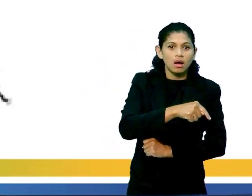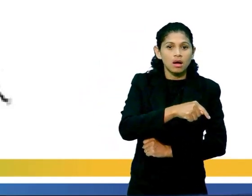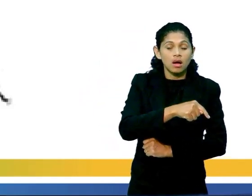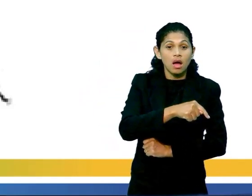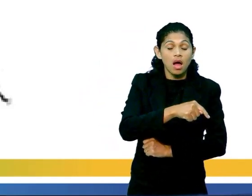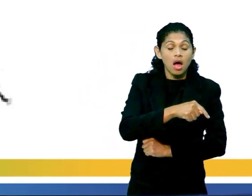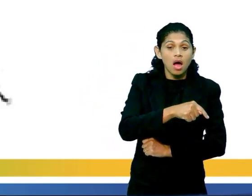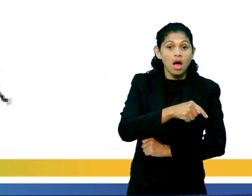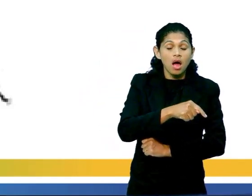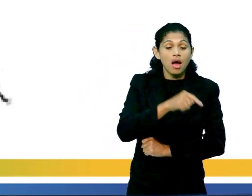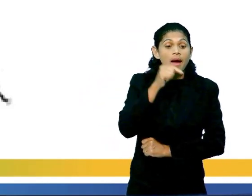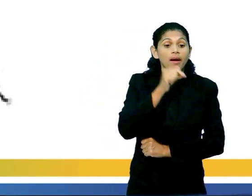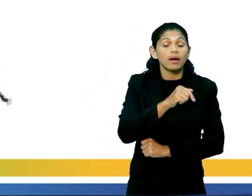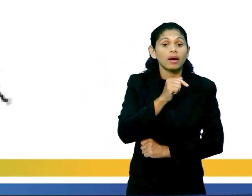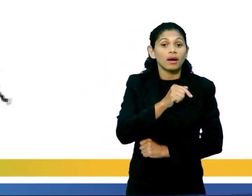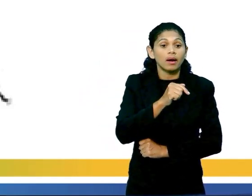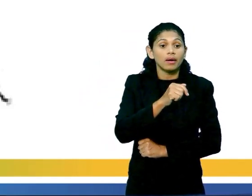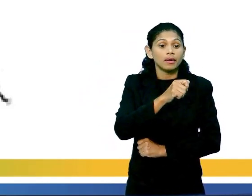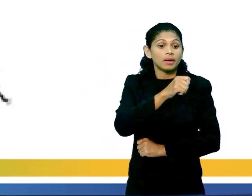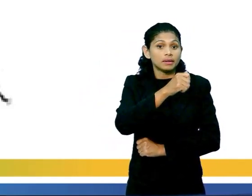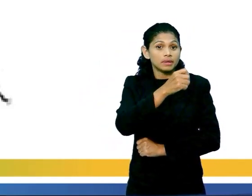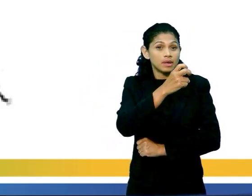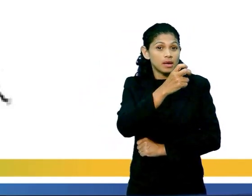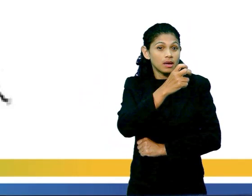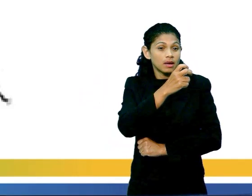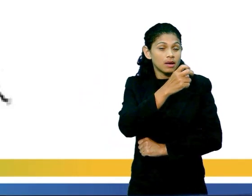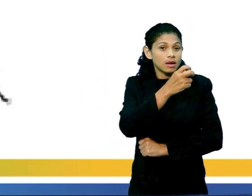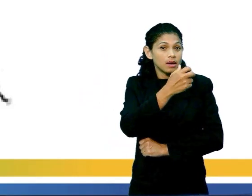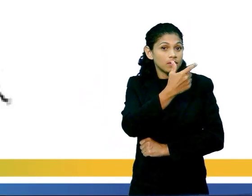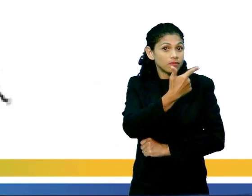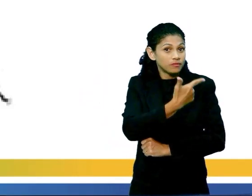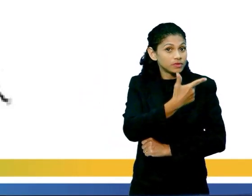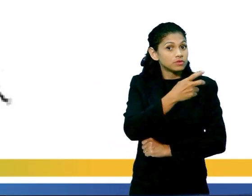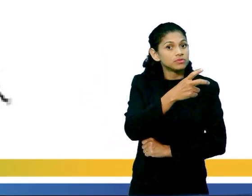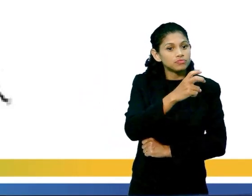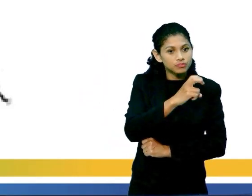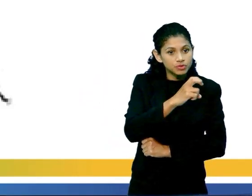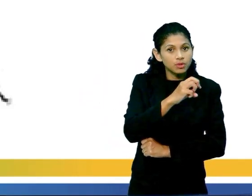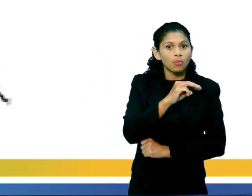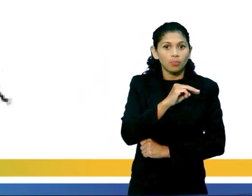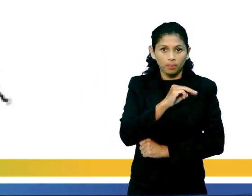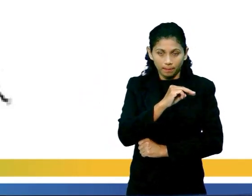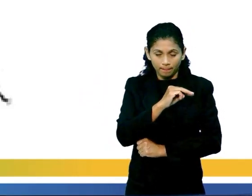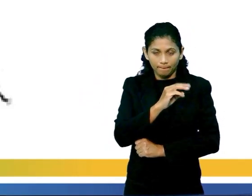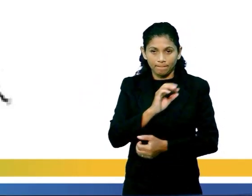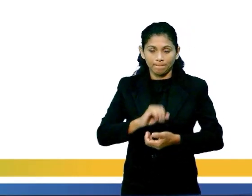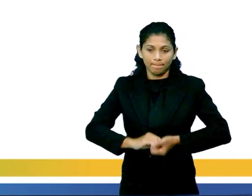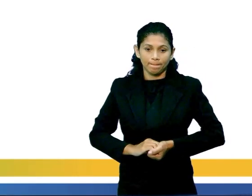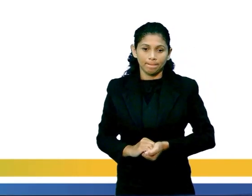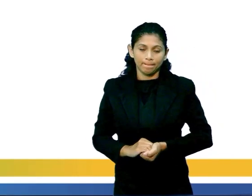ok? E a partir disso nós conseguimos resolver essa questão.